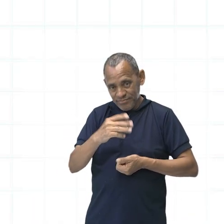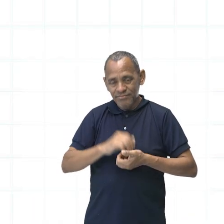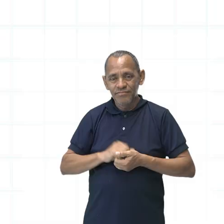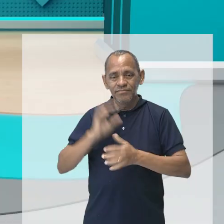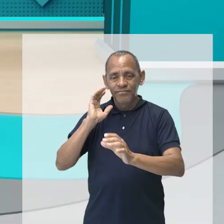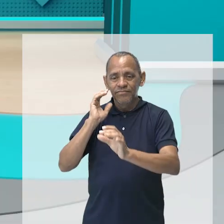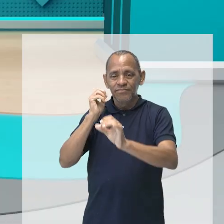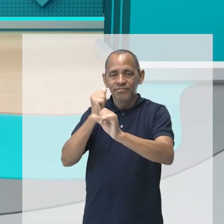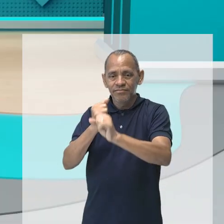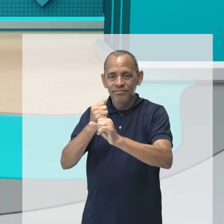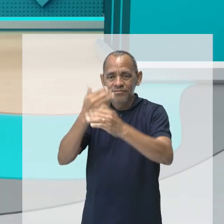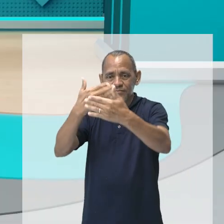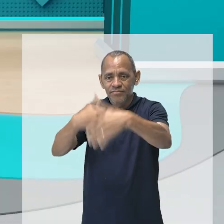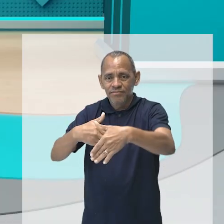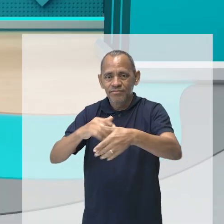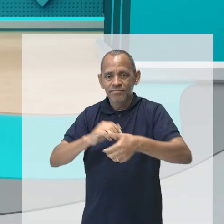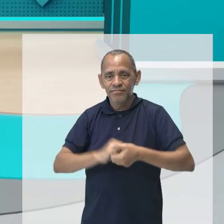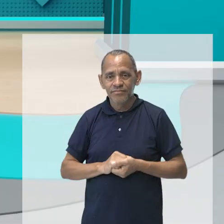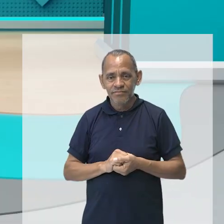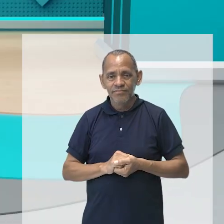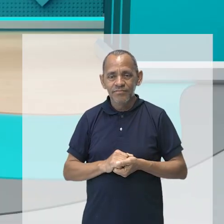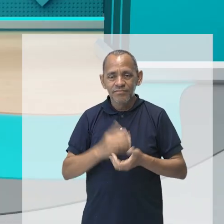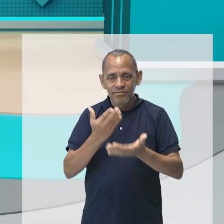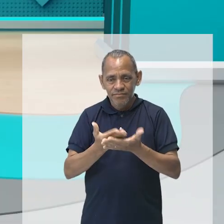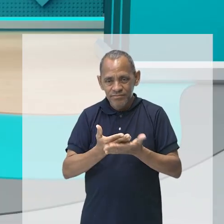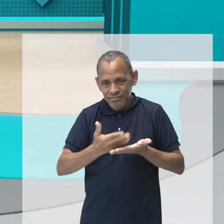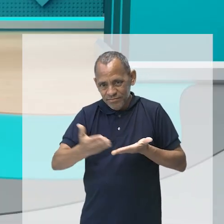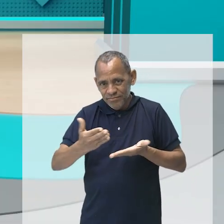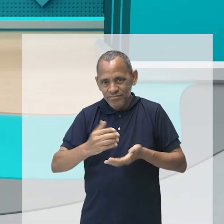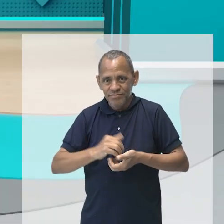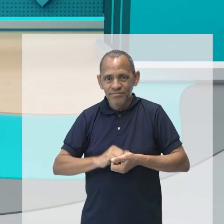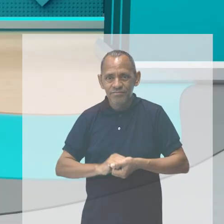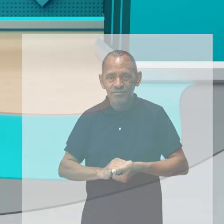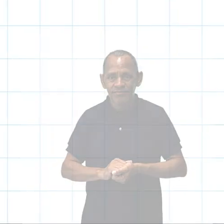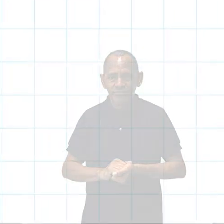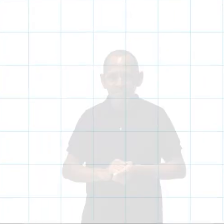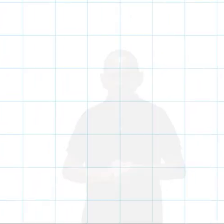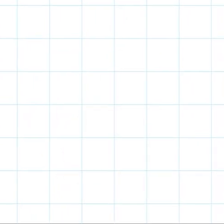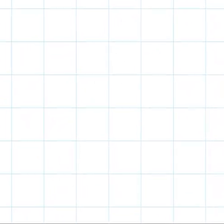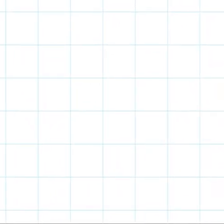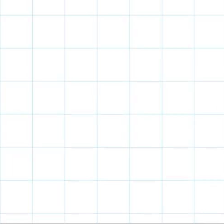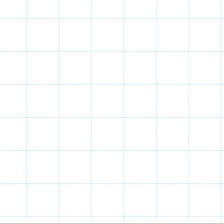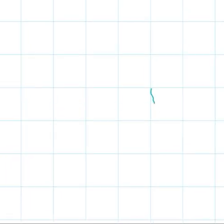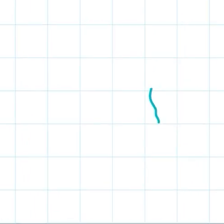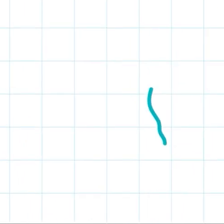e avaliação. So, let's get started. Então, vamos começar?